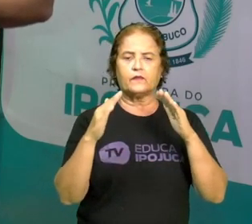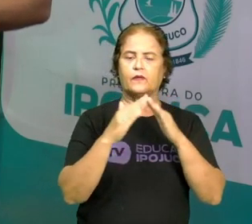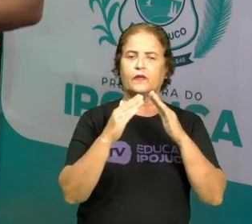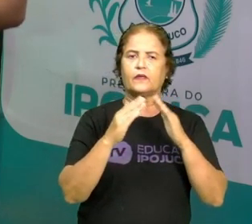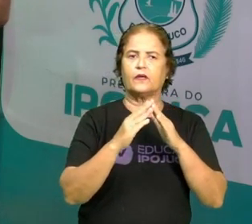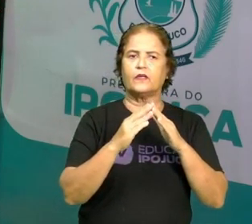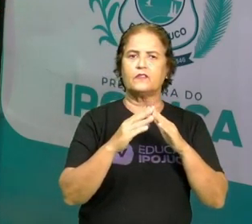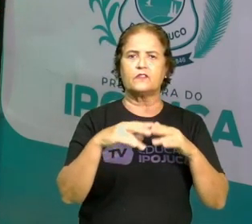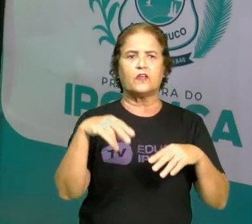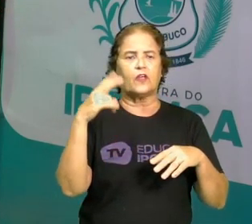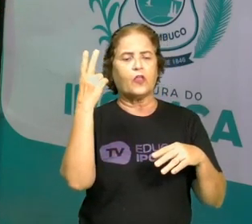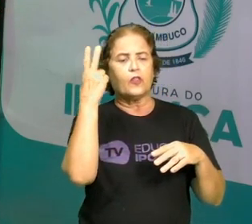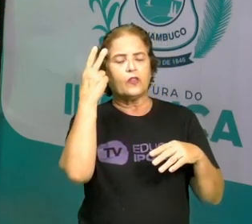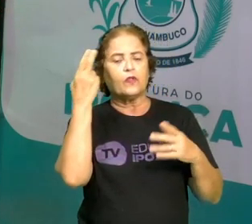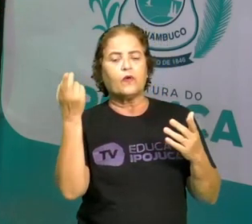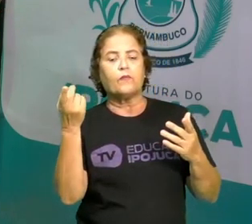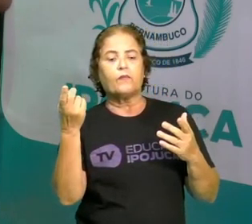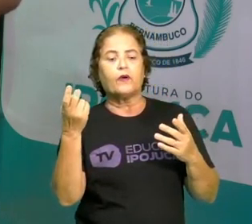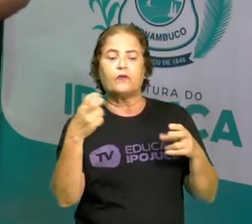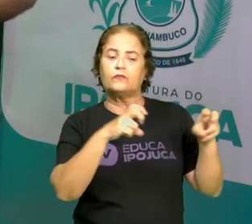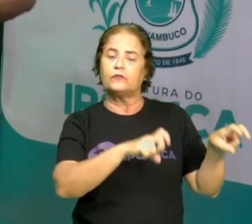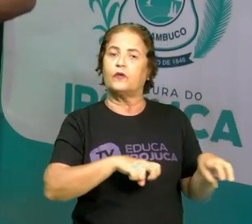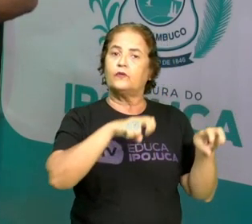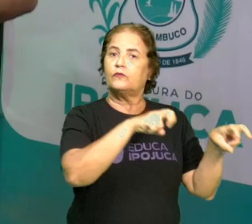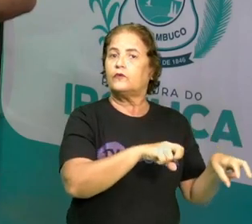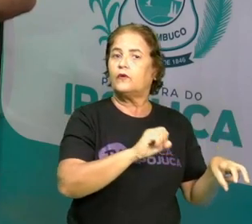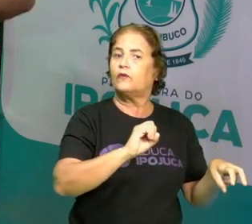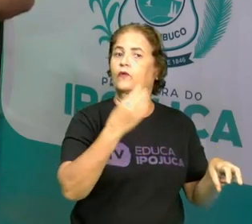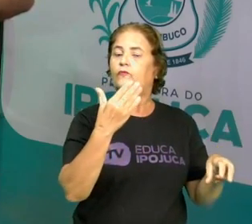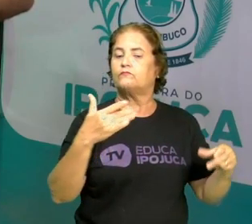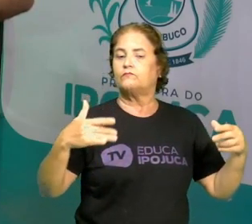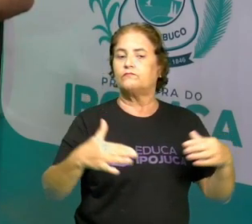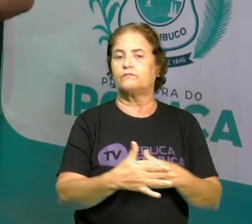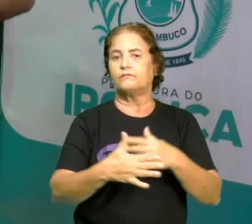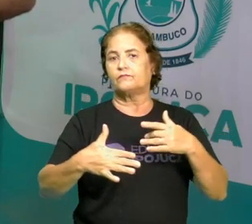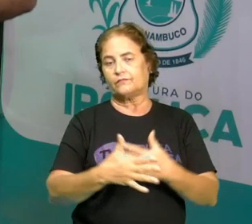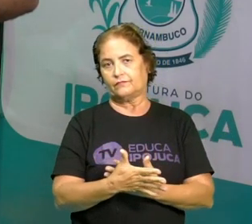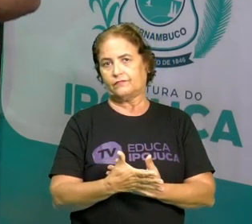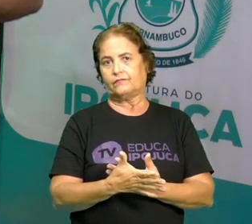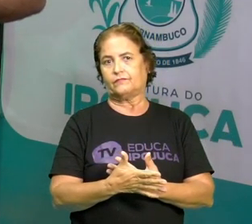comum na zona rural ou na zona urbana?